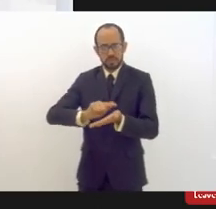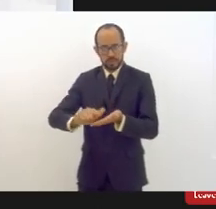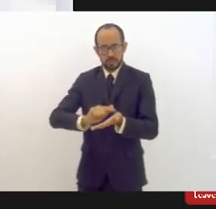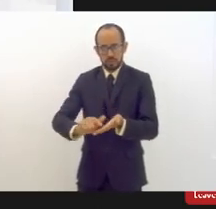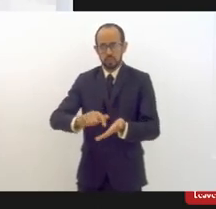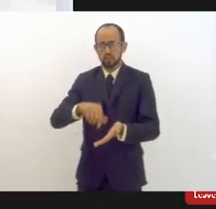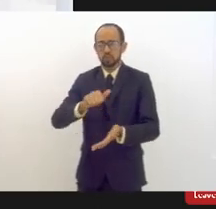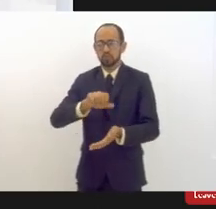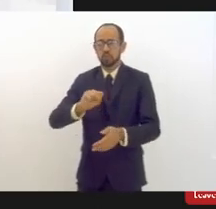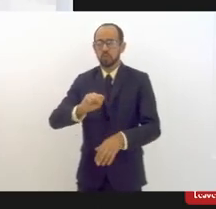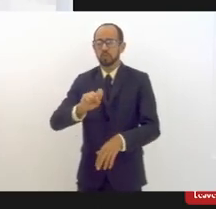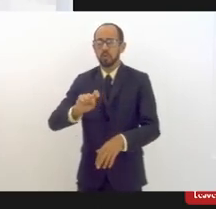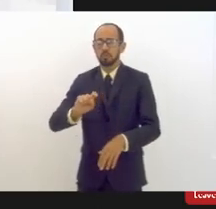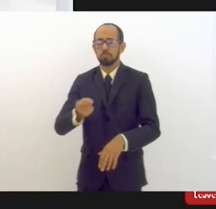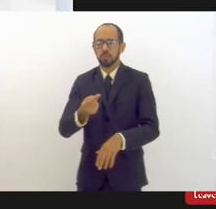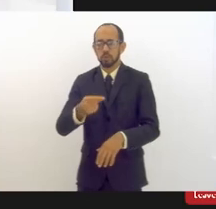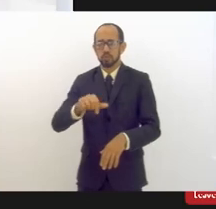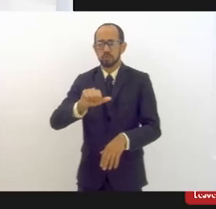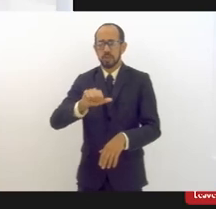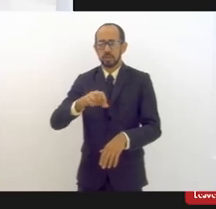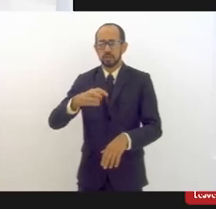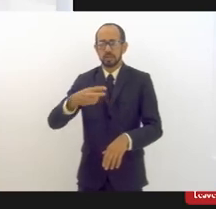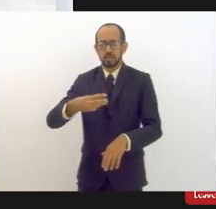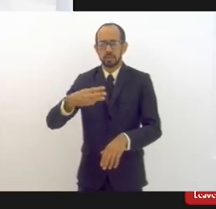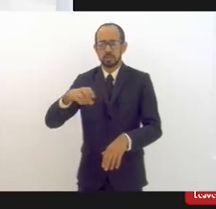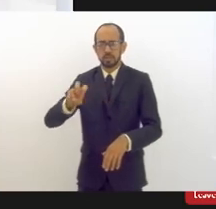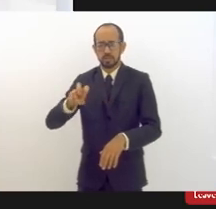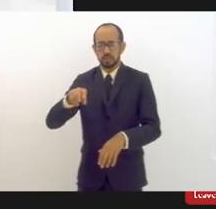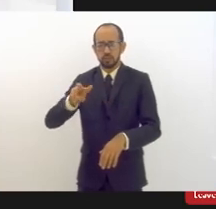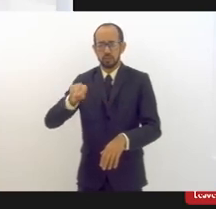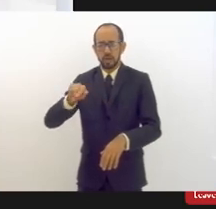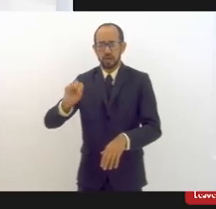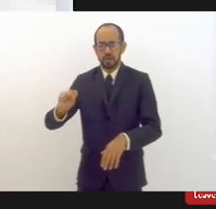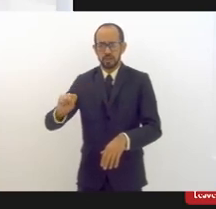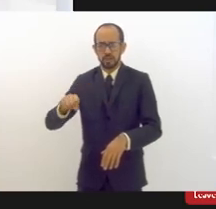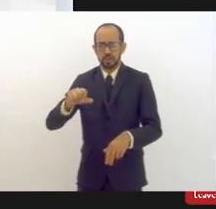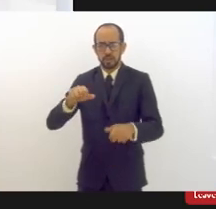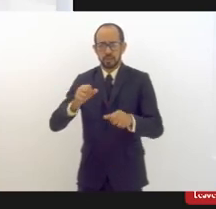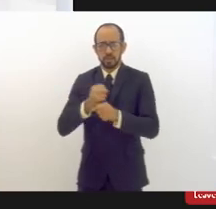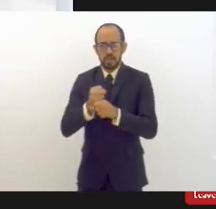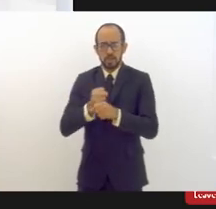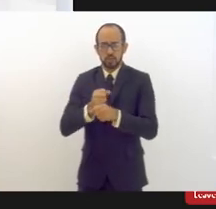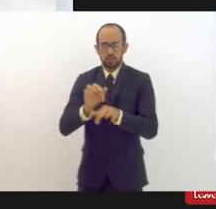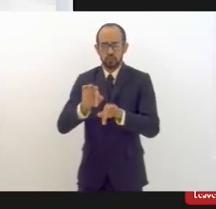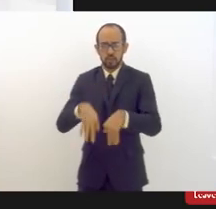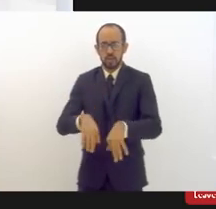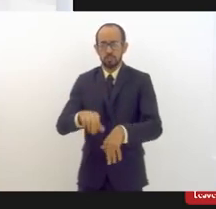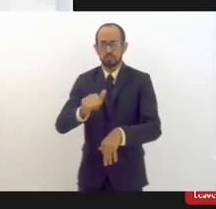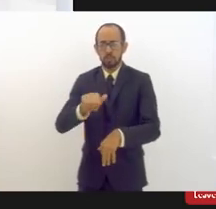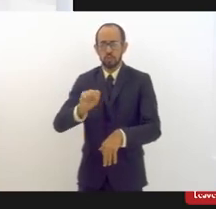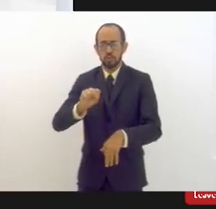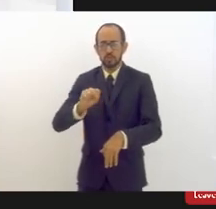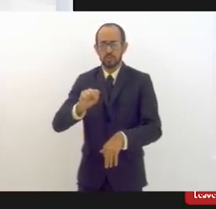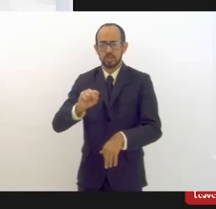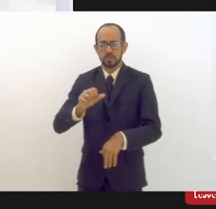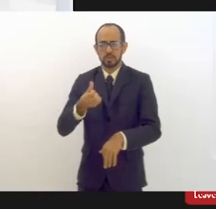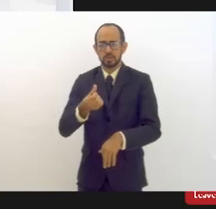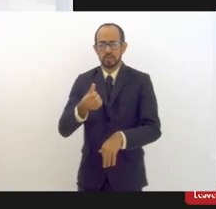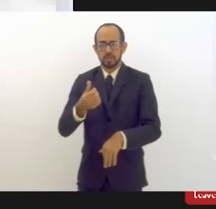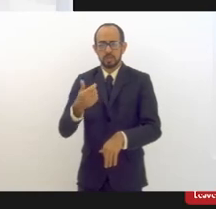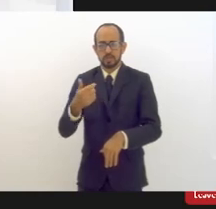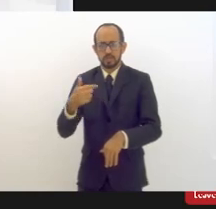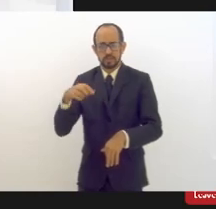24.135 vagas ociosas aí nos anos finais. É, anos finais, seja 1.865, total 26.000